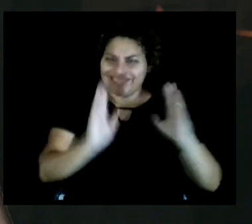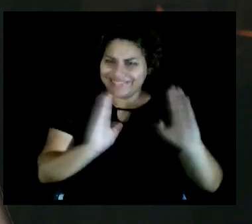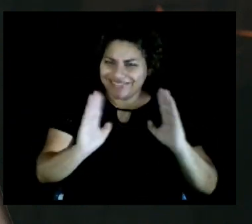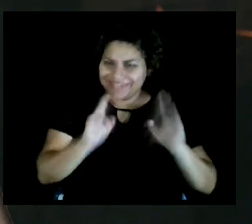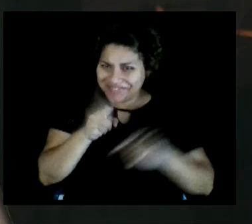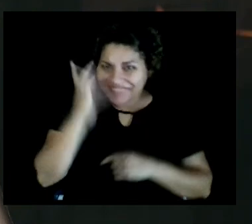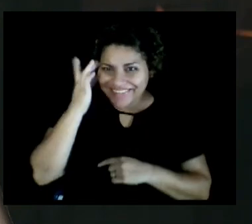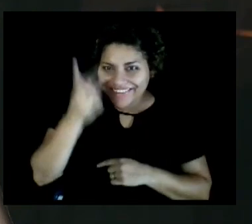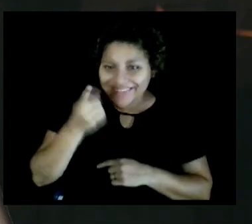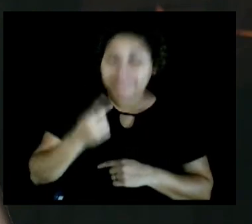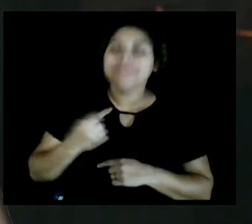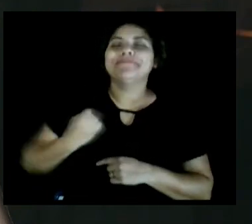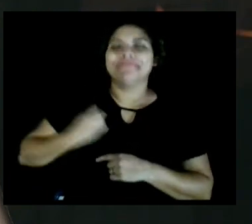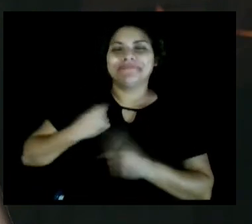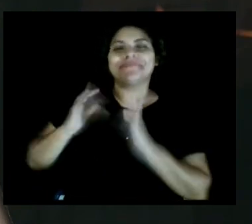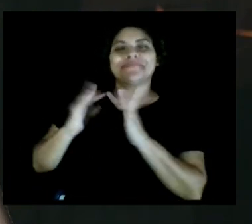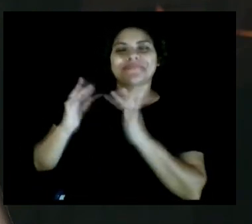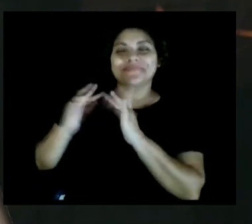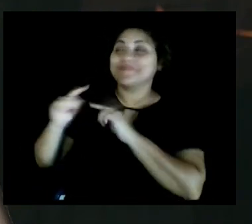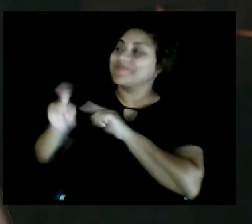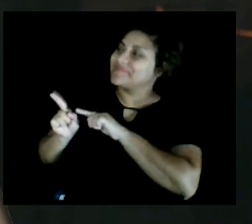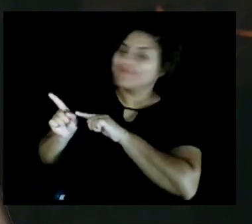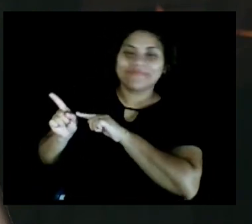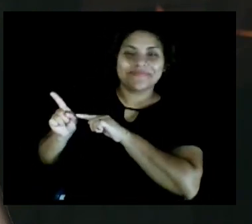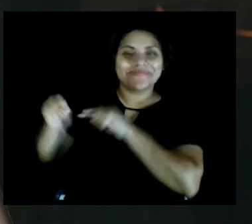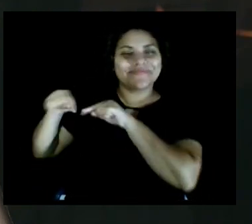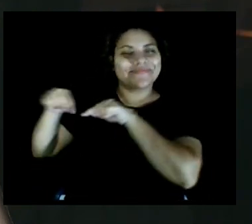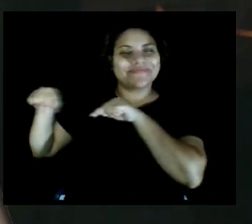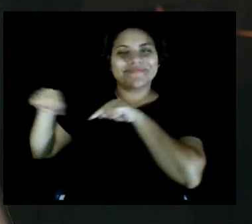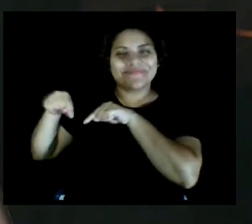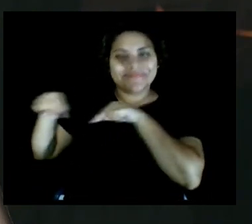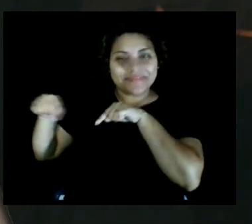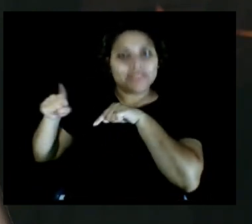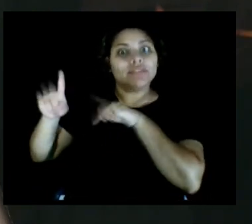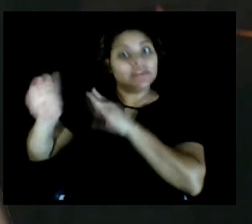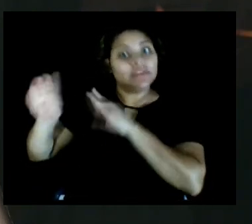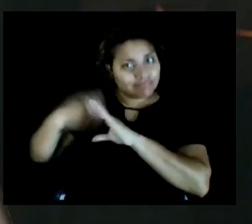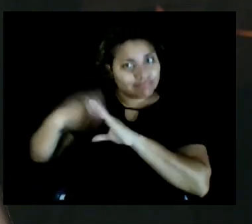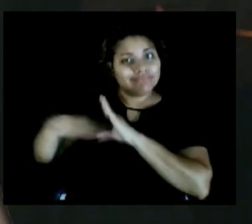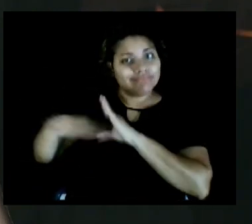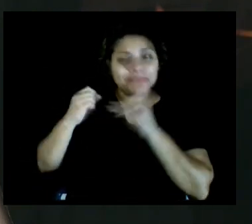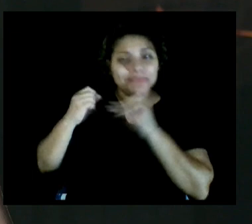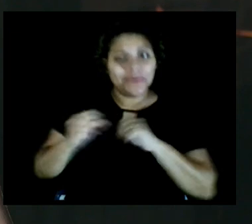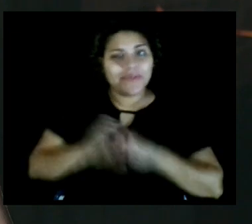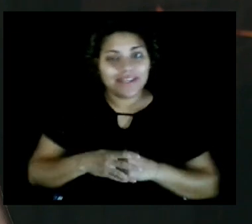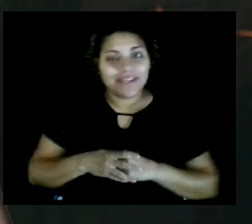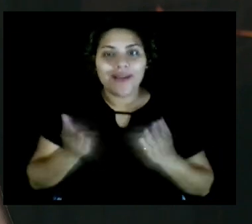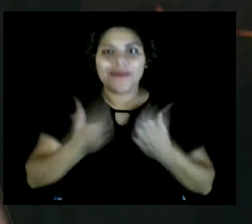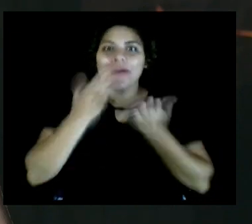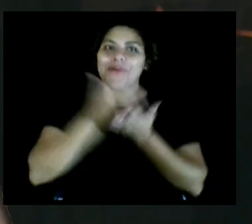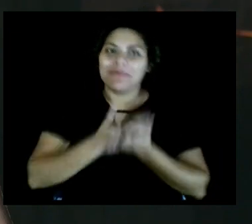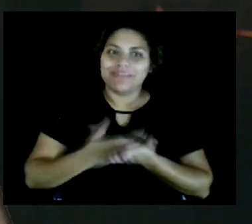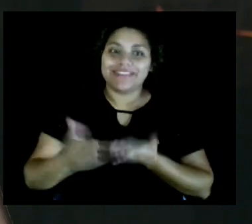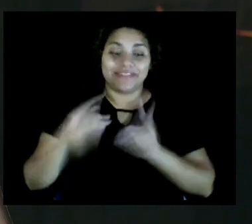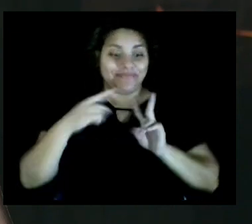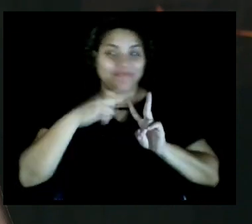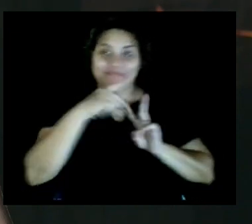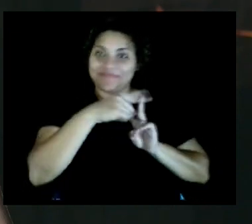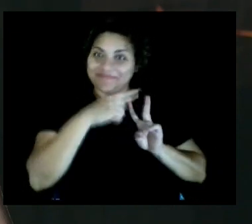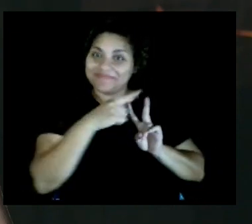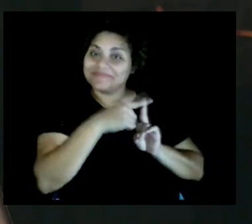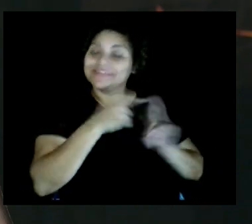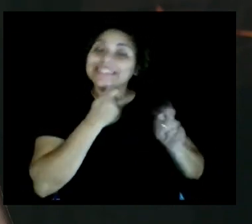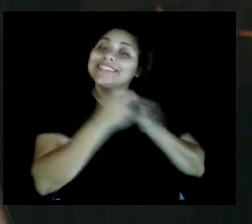97829-3776. Manda pra gente a sua mensagem, porque agora nós vamos iniciar com os nossos entrevistados. A nostalgia das